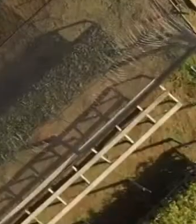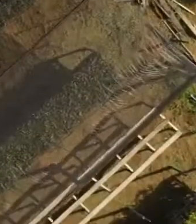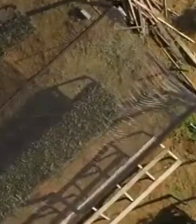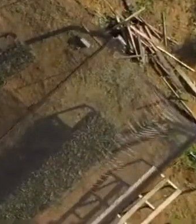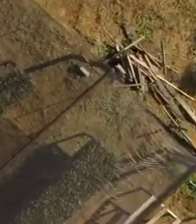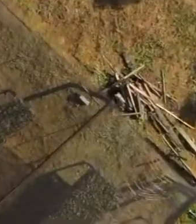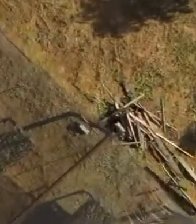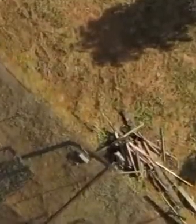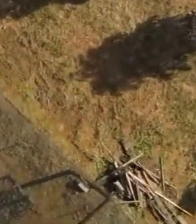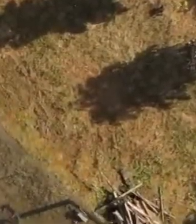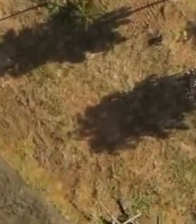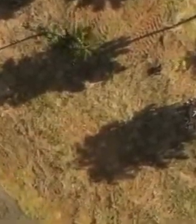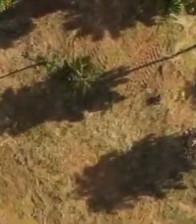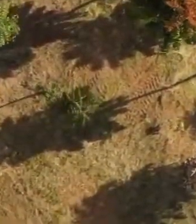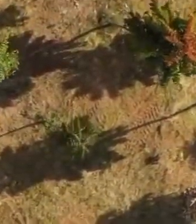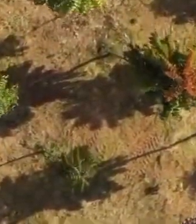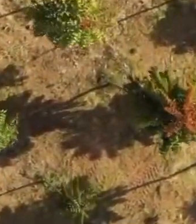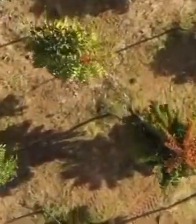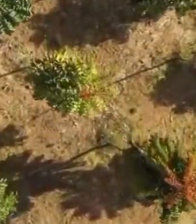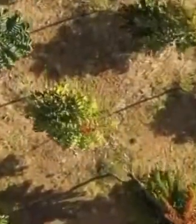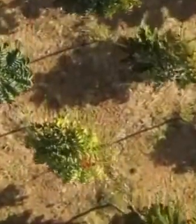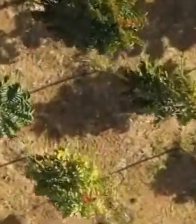e isso tem tudo a ver com o meio ambiente.